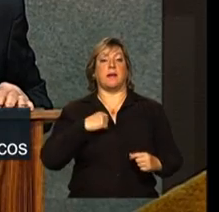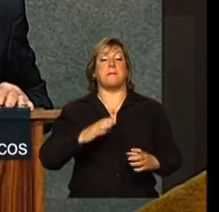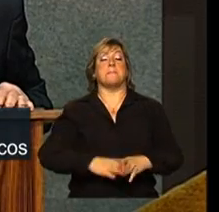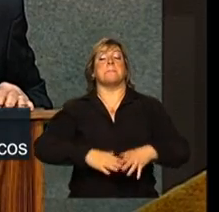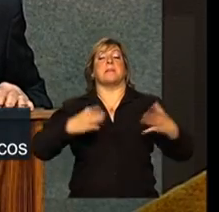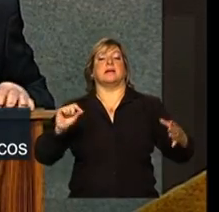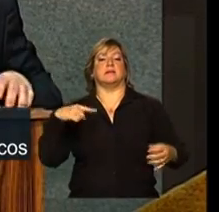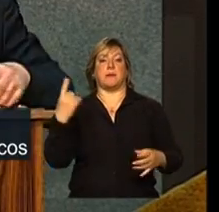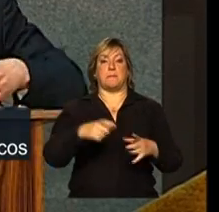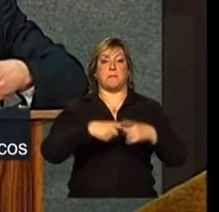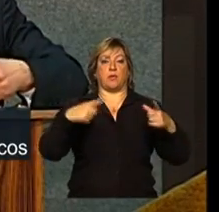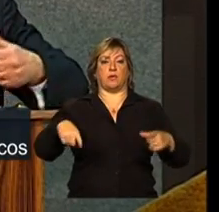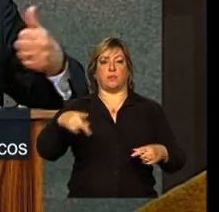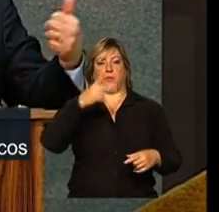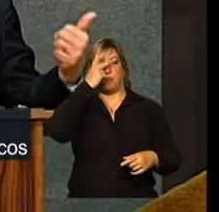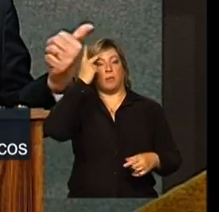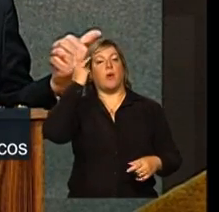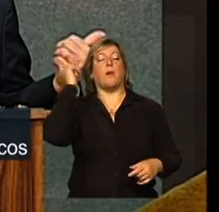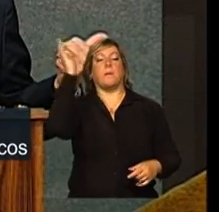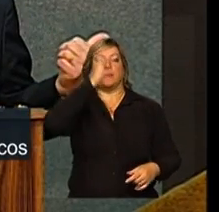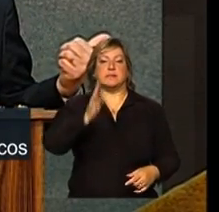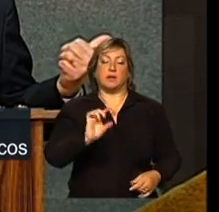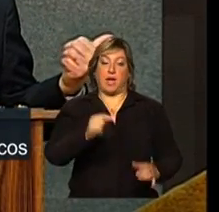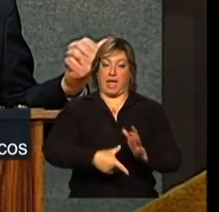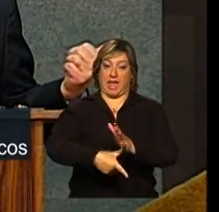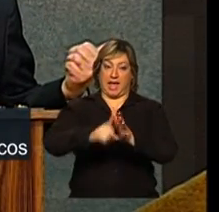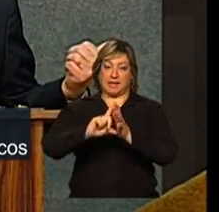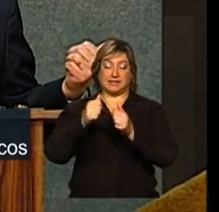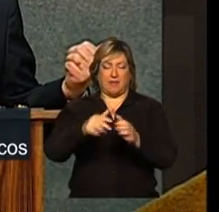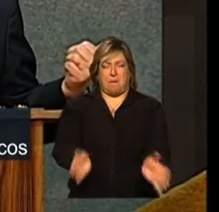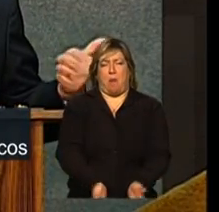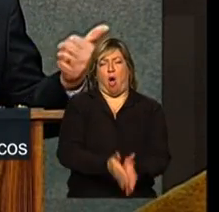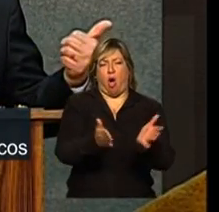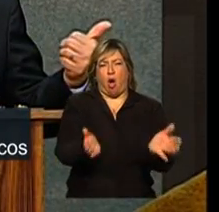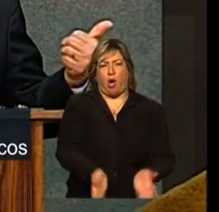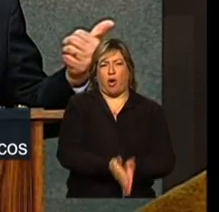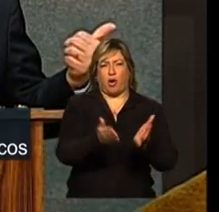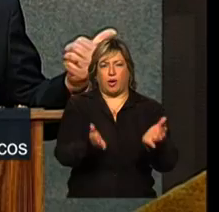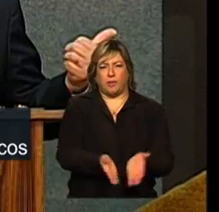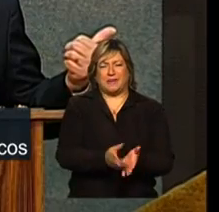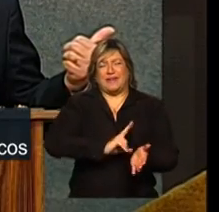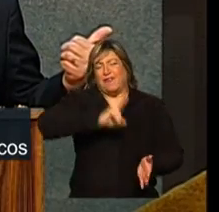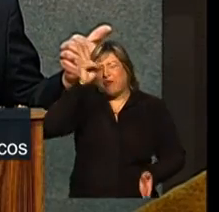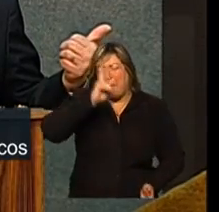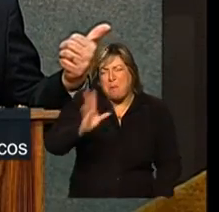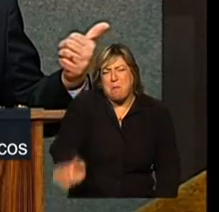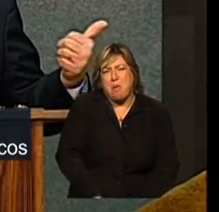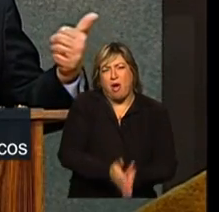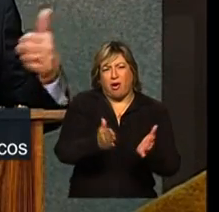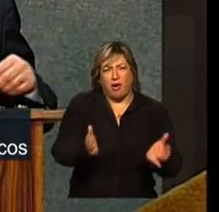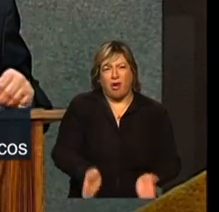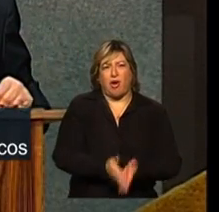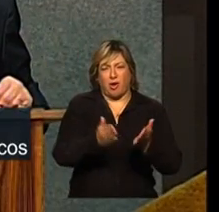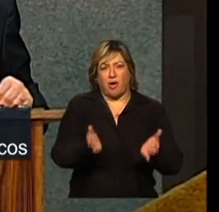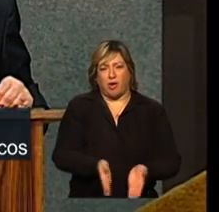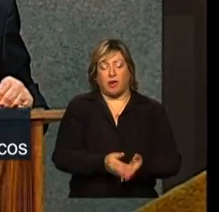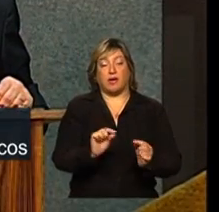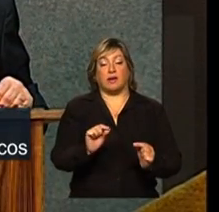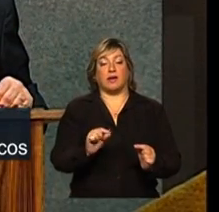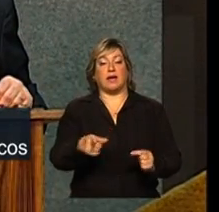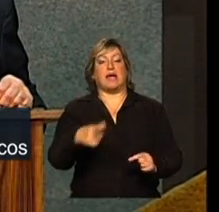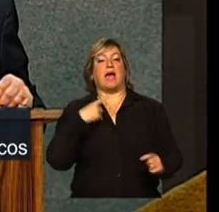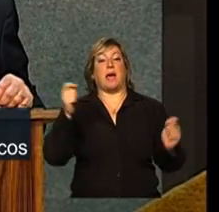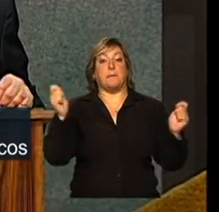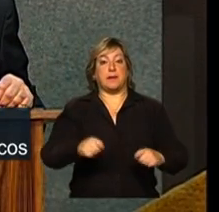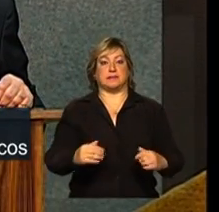maioria da população brasileira que antes estava na pobreza e na extrema pobreza, a capacidade